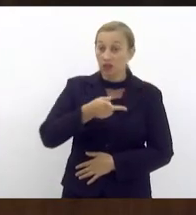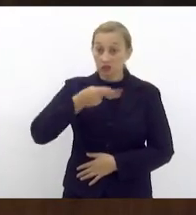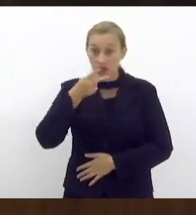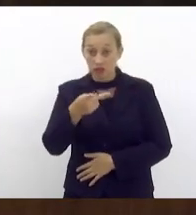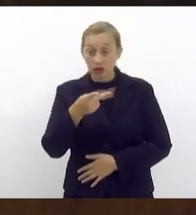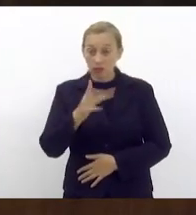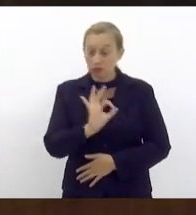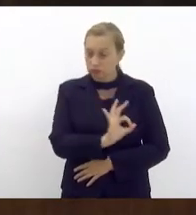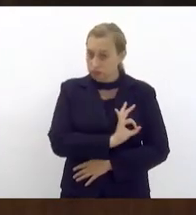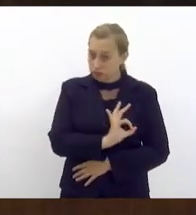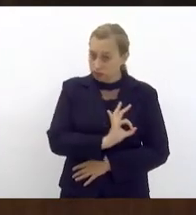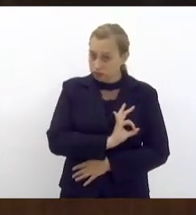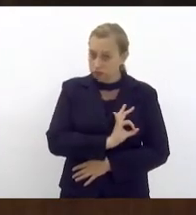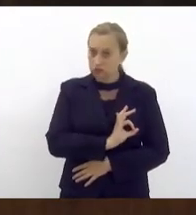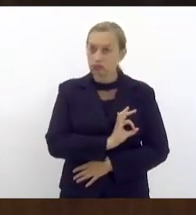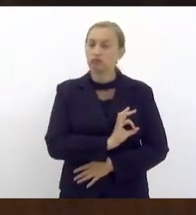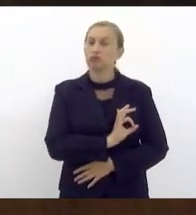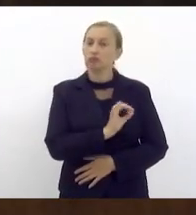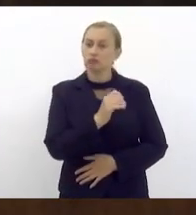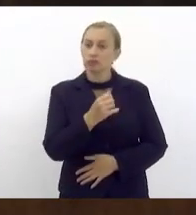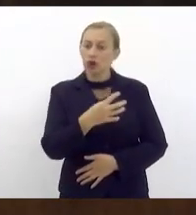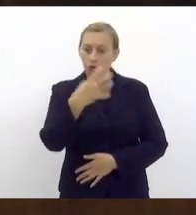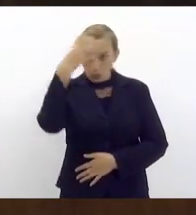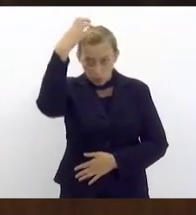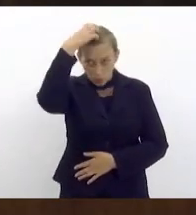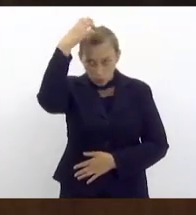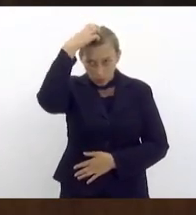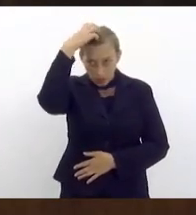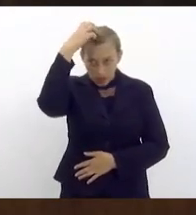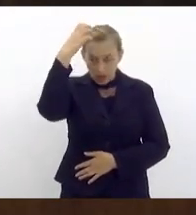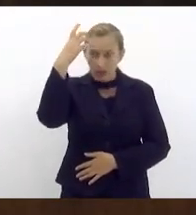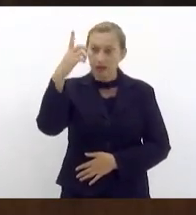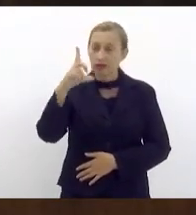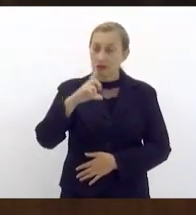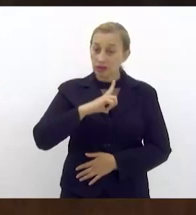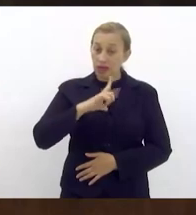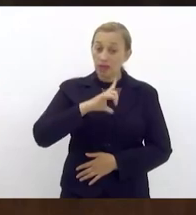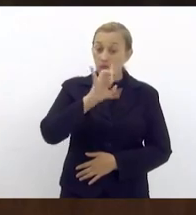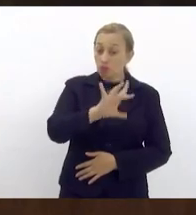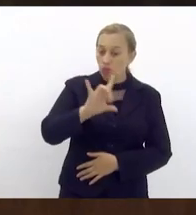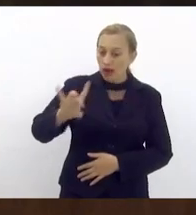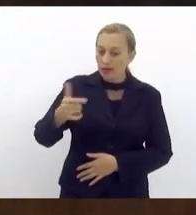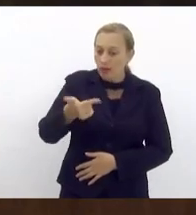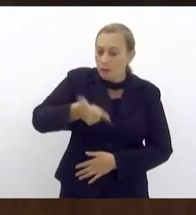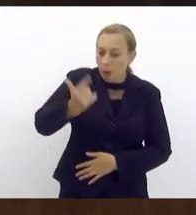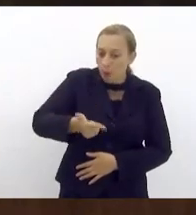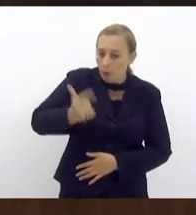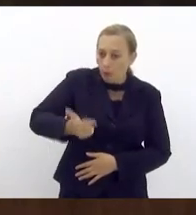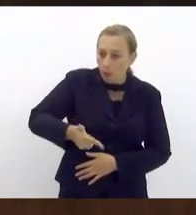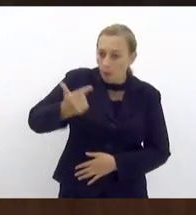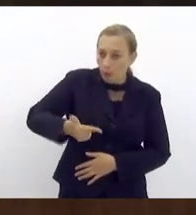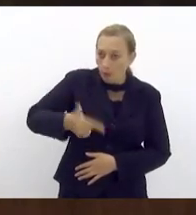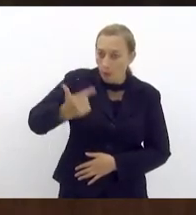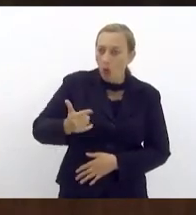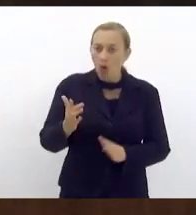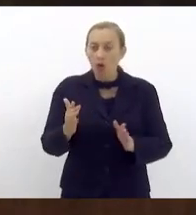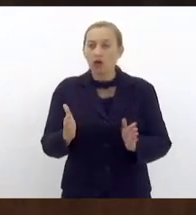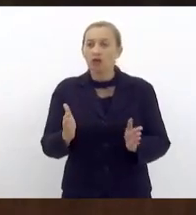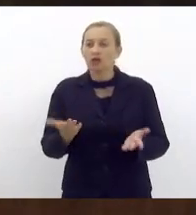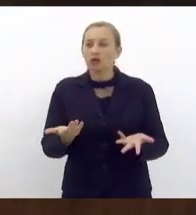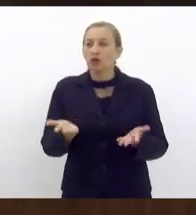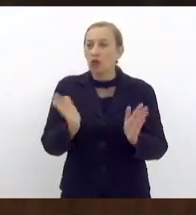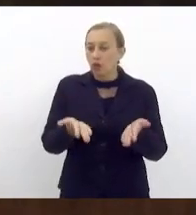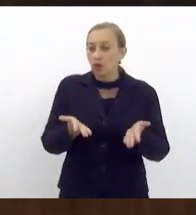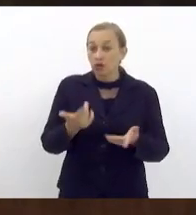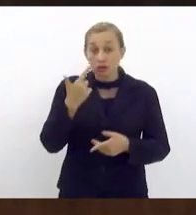o policial tem que responder por cada tiro disparado E isso não é qualquer coisa hoje a gente tem